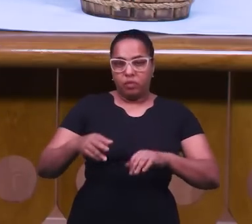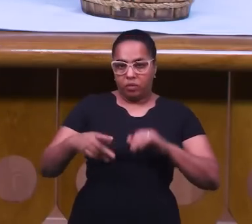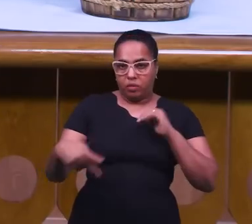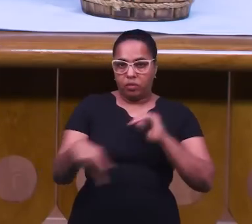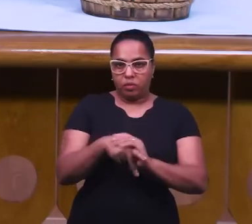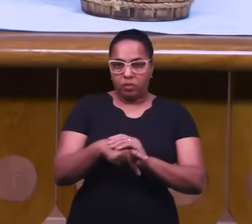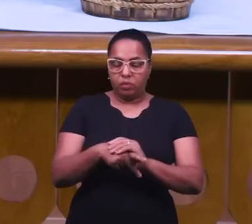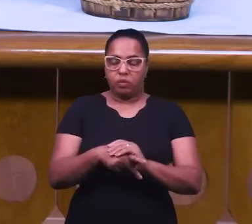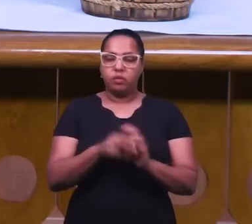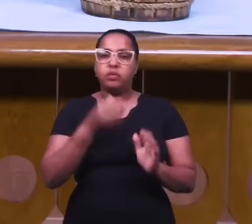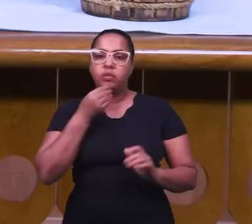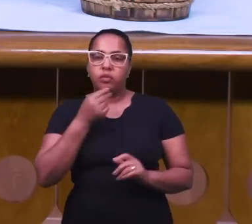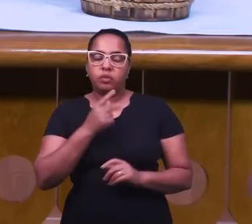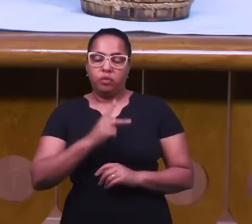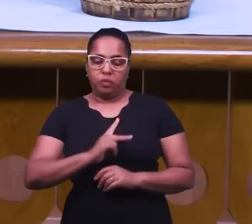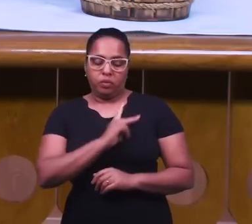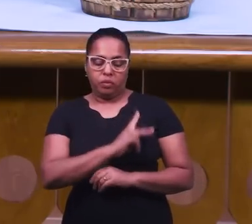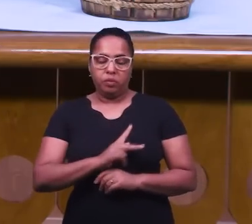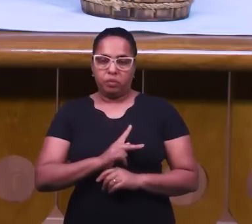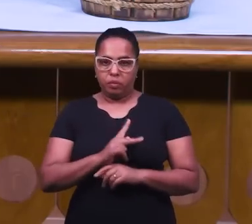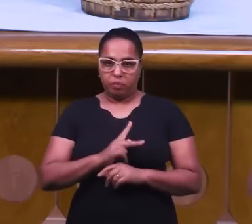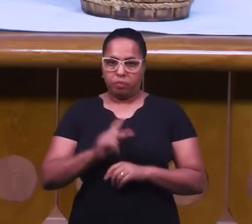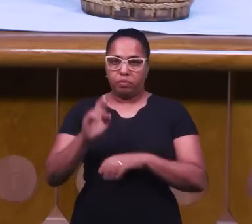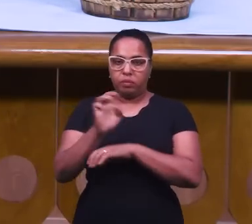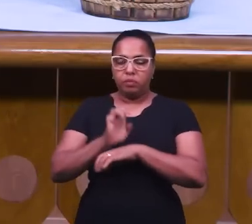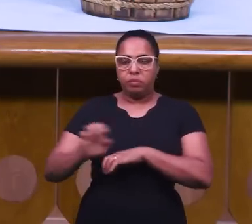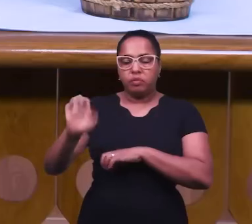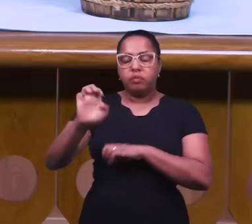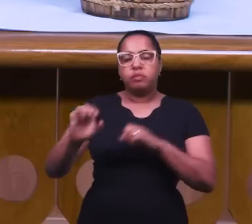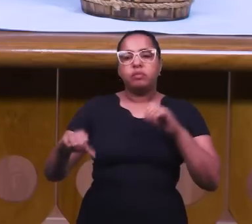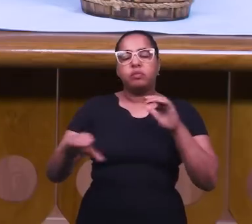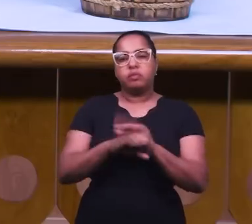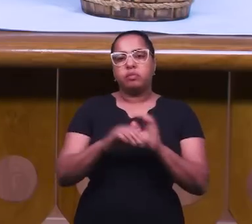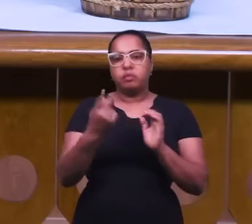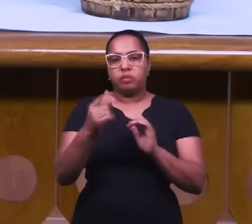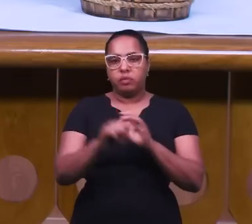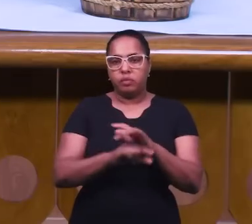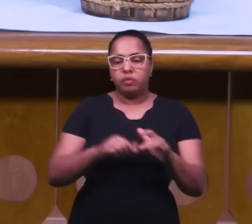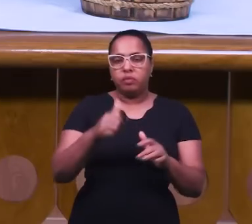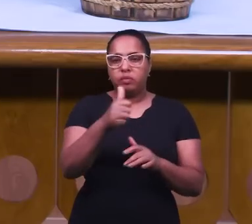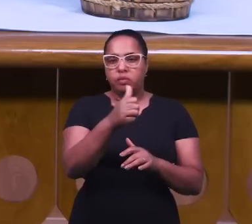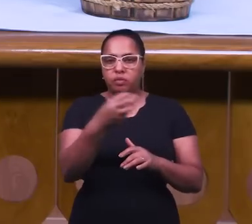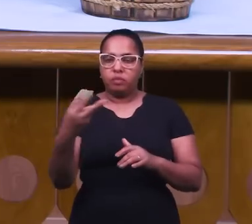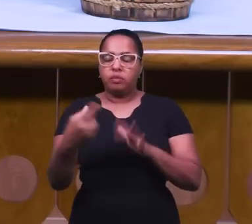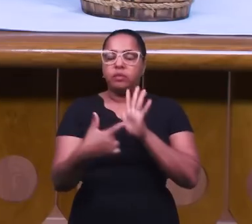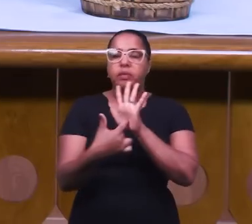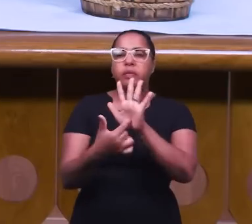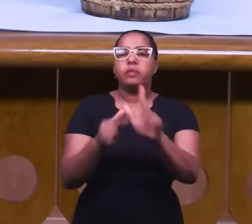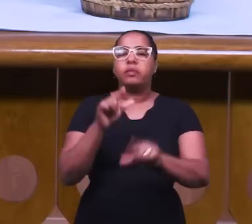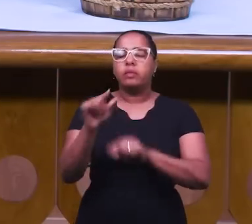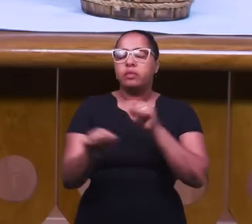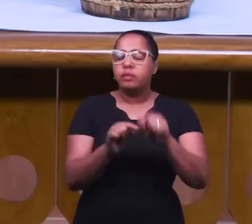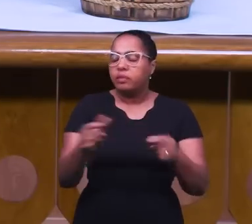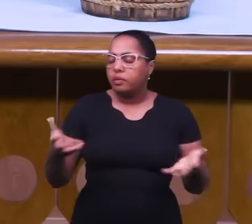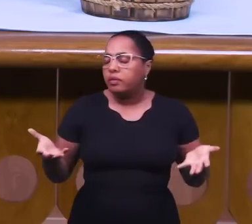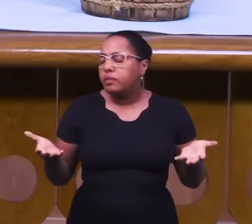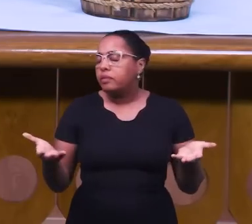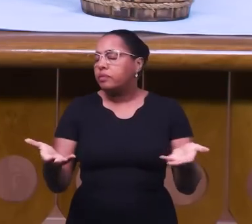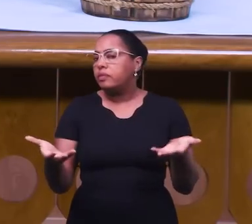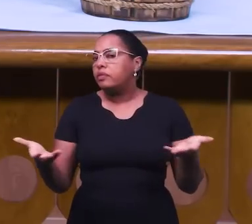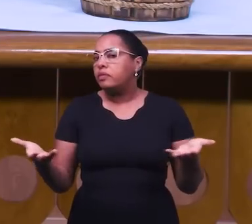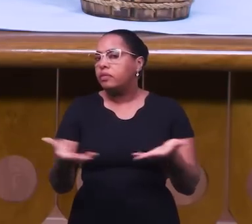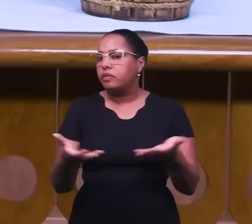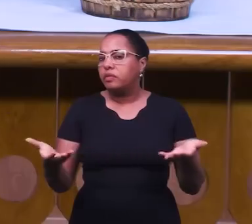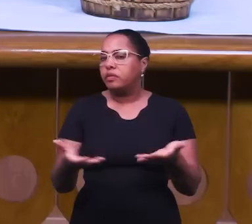apóstolo Paulo também, quando ele escreve aos Efésios capítulo 2, verso 13, ele vai dizer na carta dele assim, mas